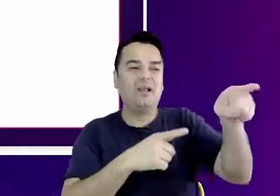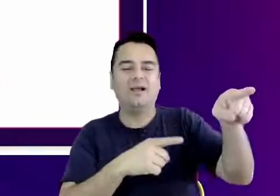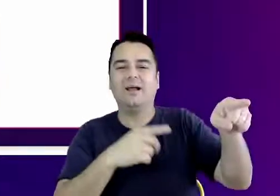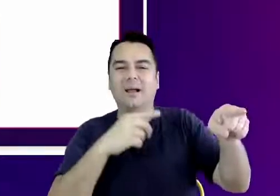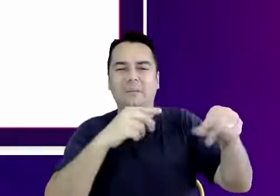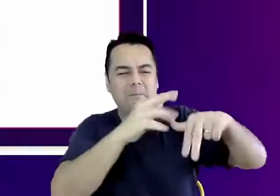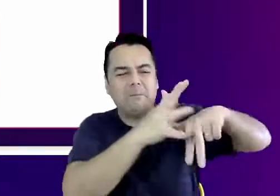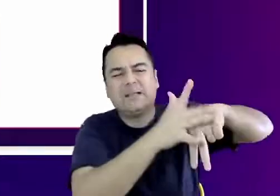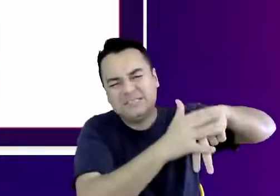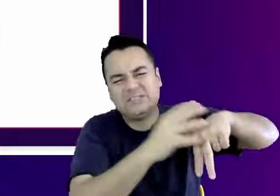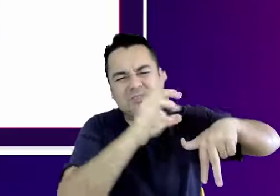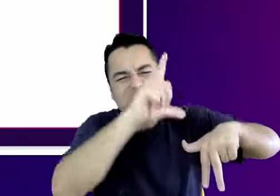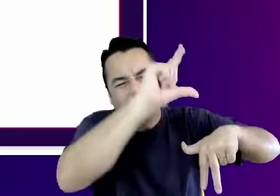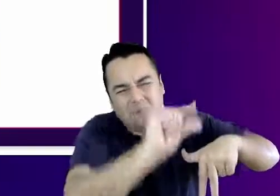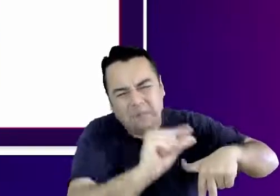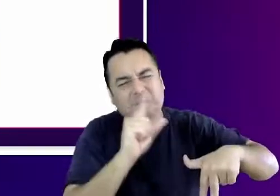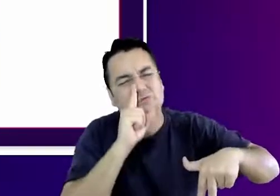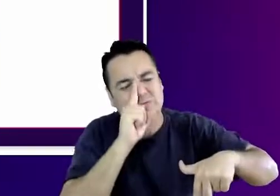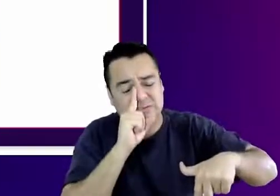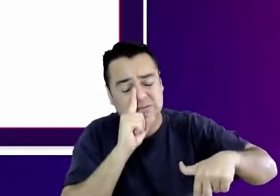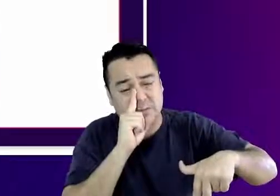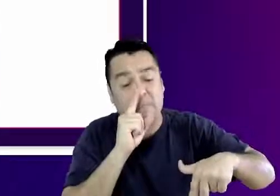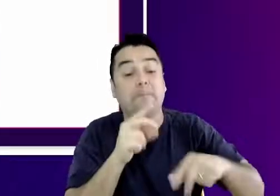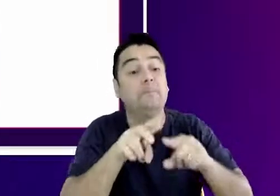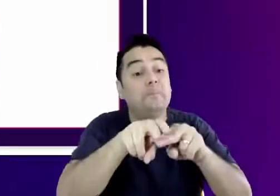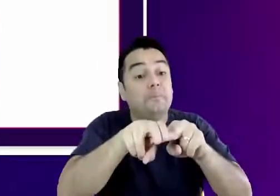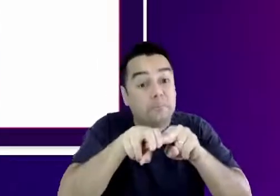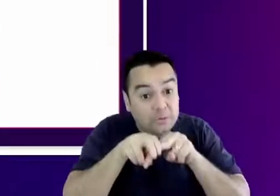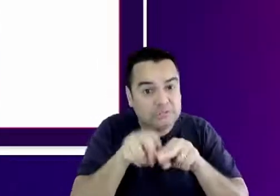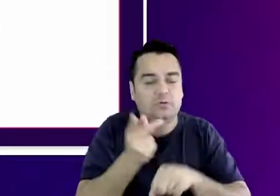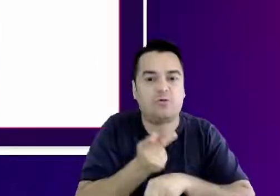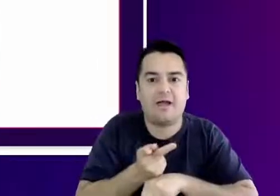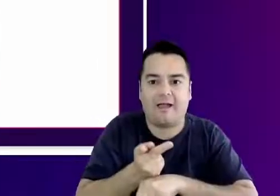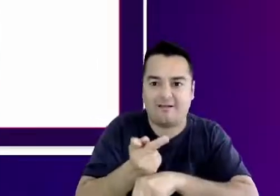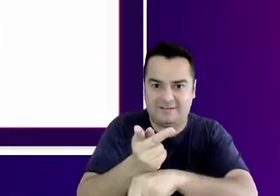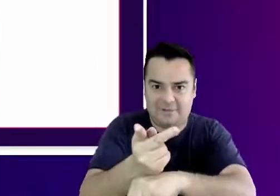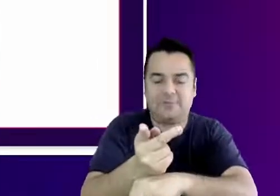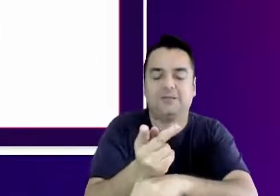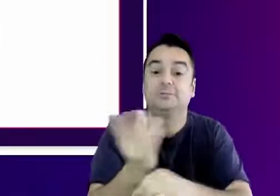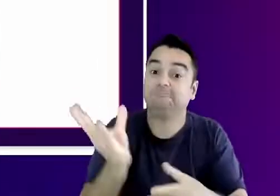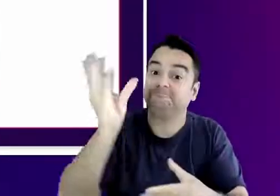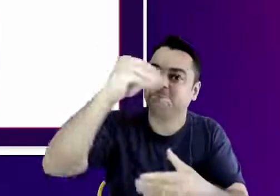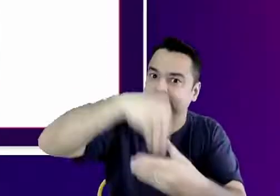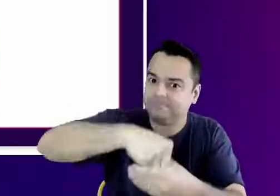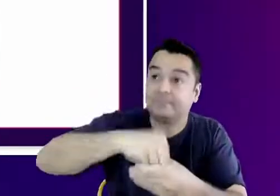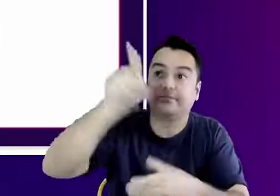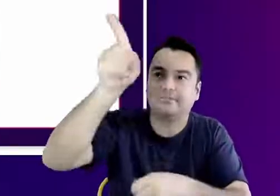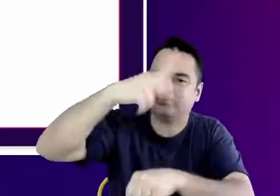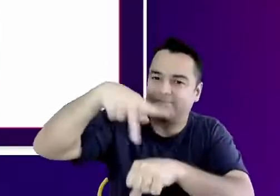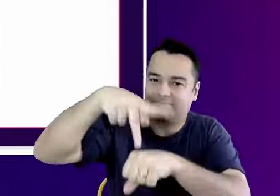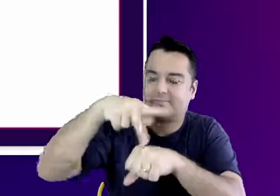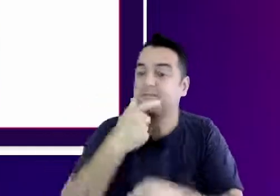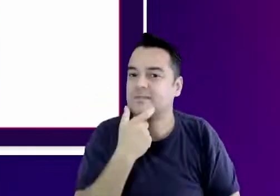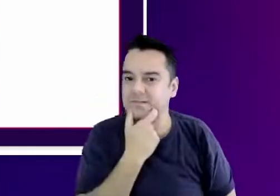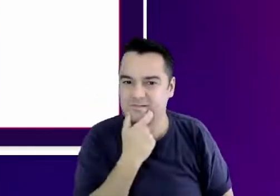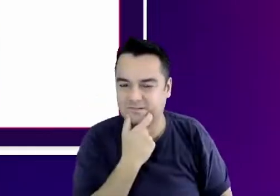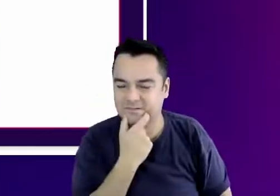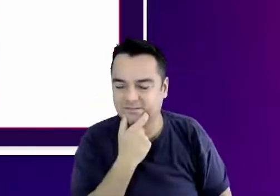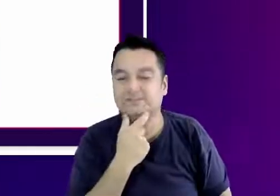isso, esse rastreamento está sendo introduzido nesse momento na Inglaterra, nacionalmente, e é esperado